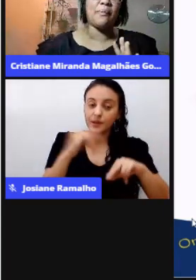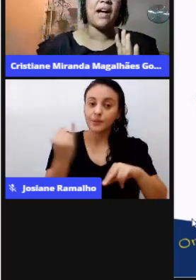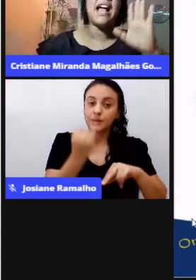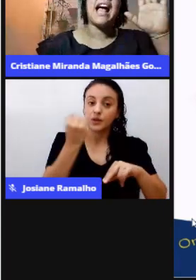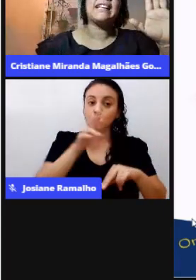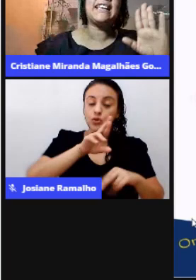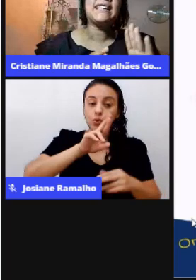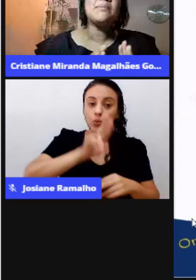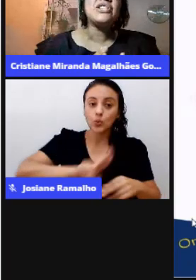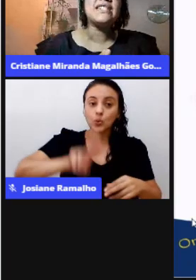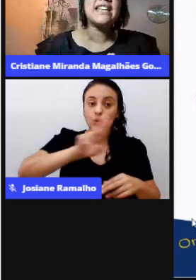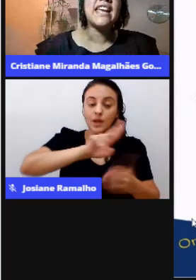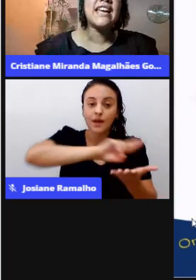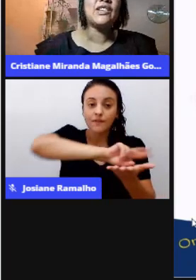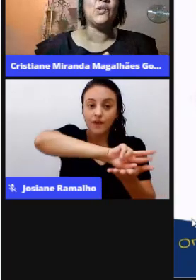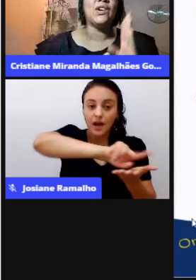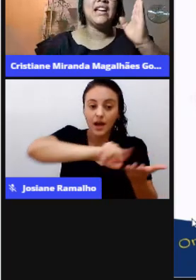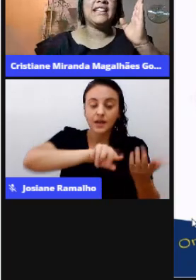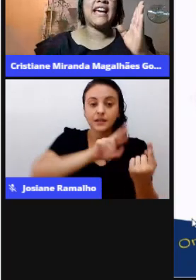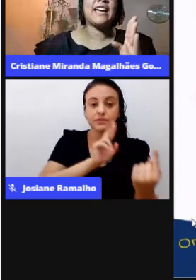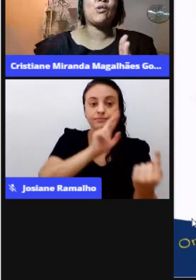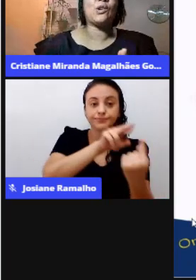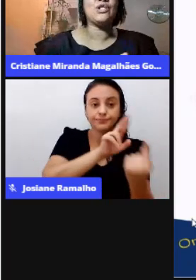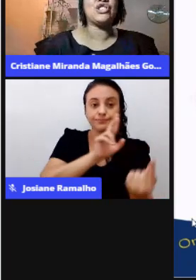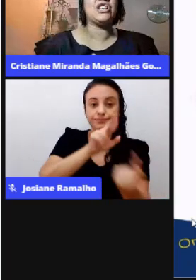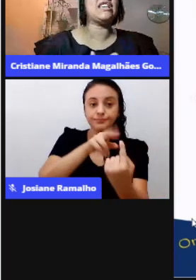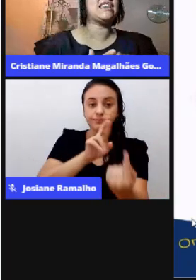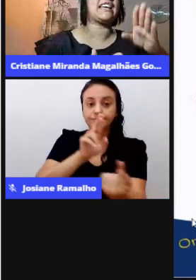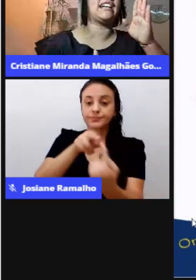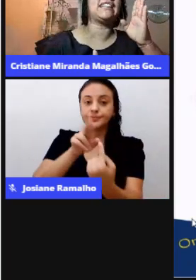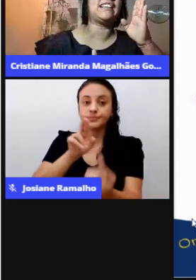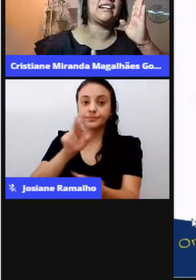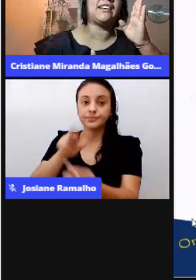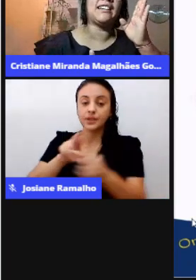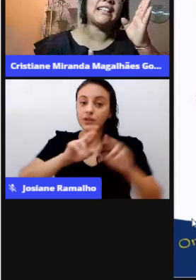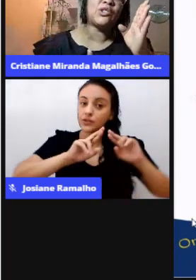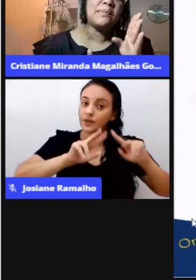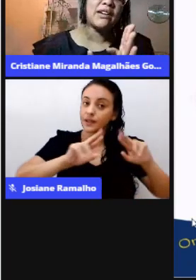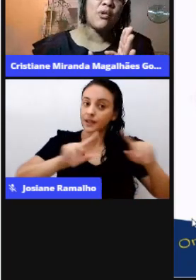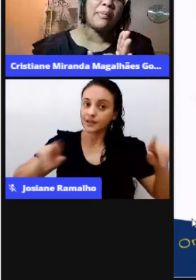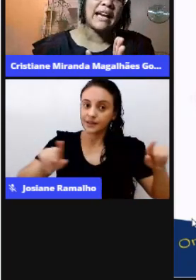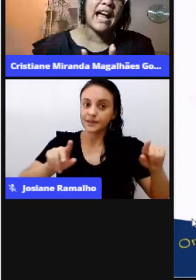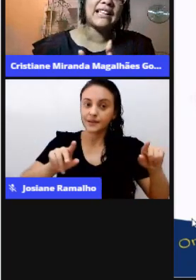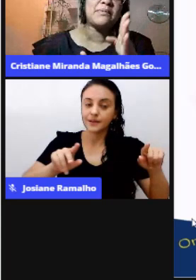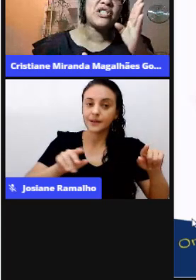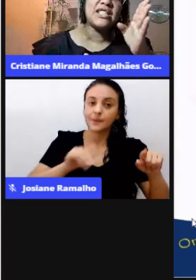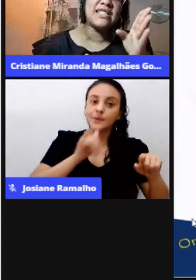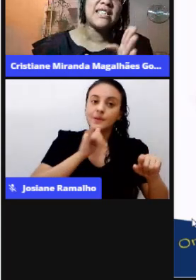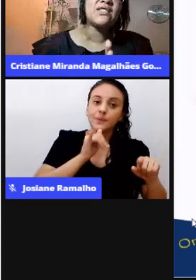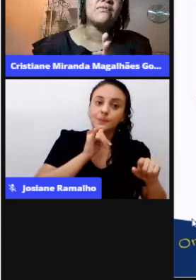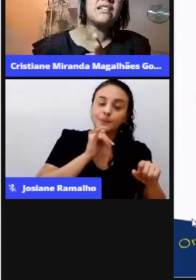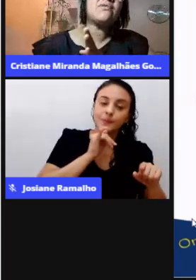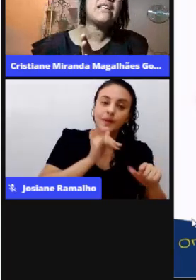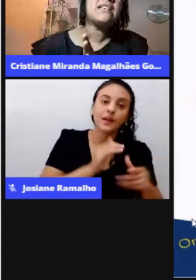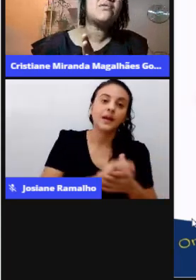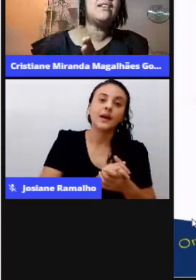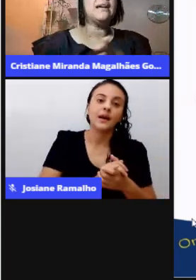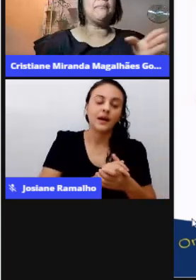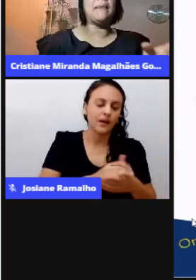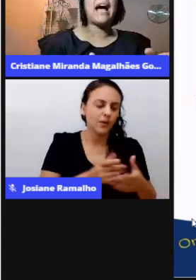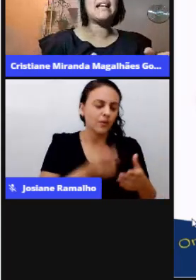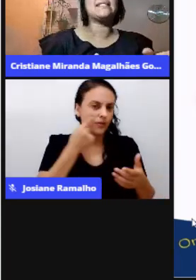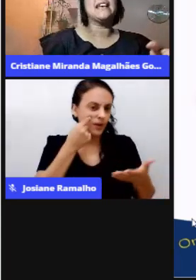fontes. Opa, aqui está me dizendo que a ecologia, que a anatomia comparada me diz isso, isso e